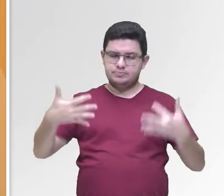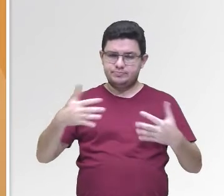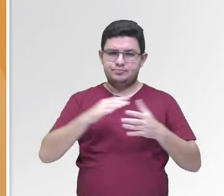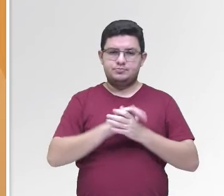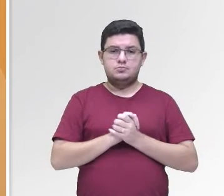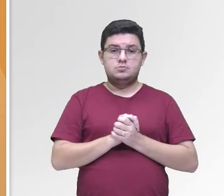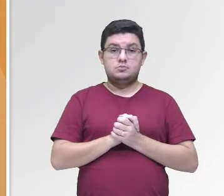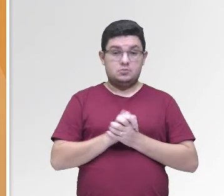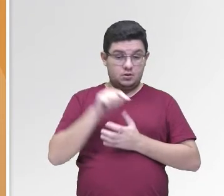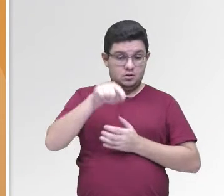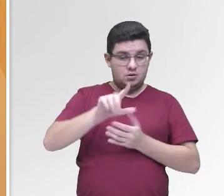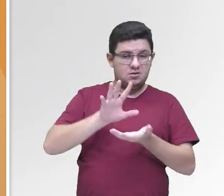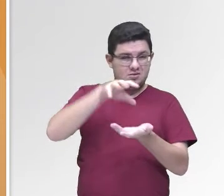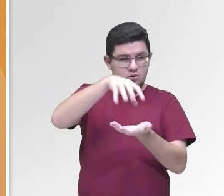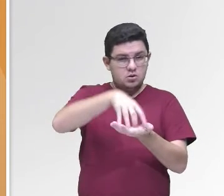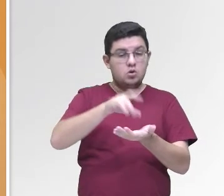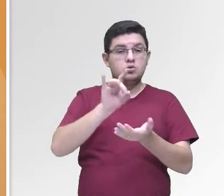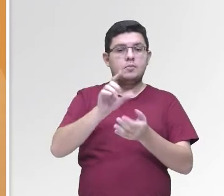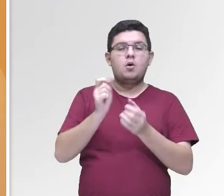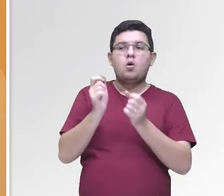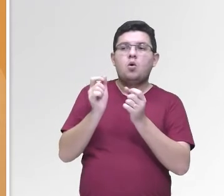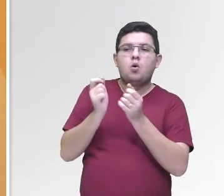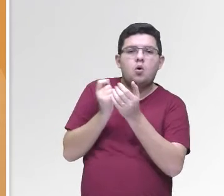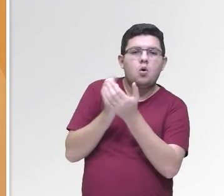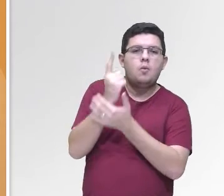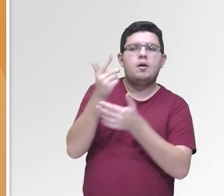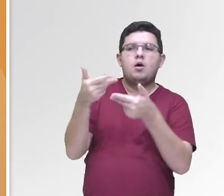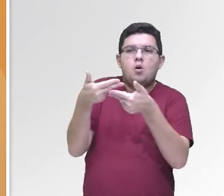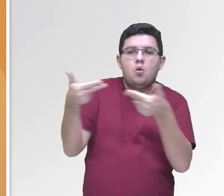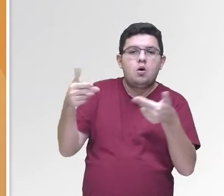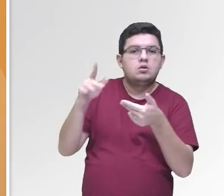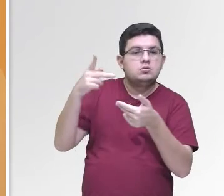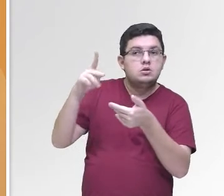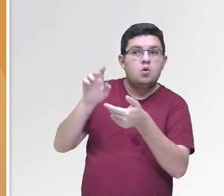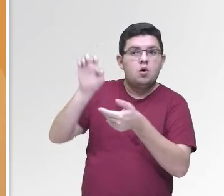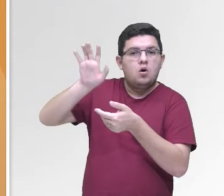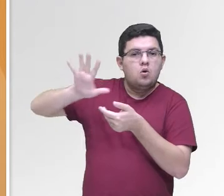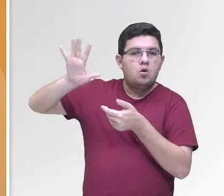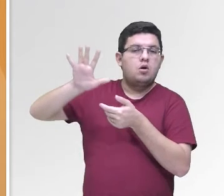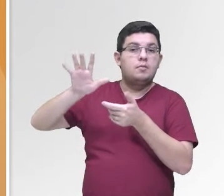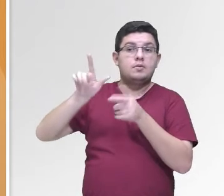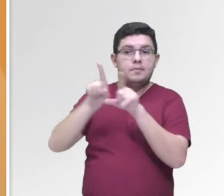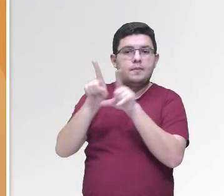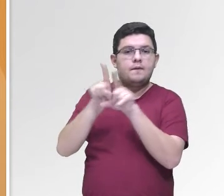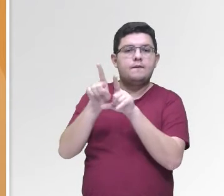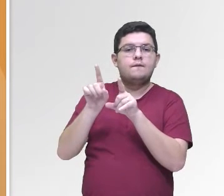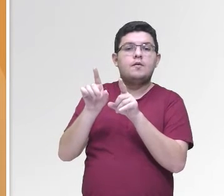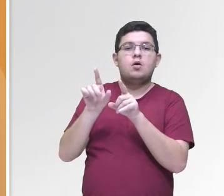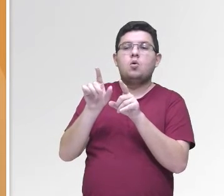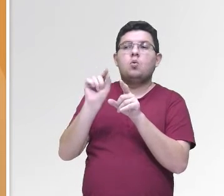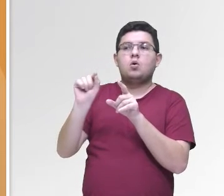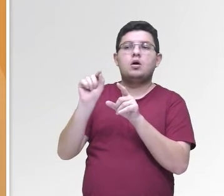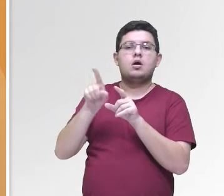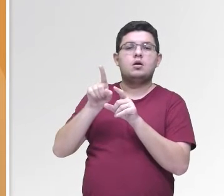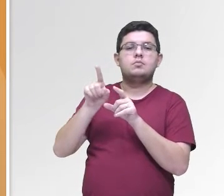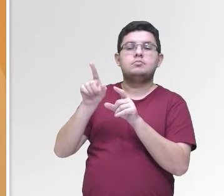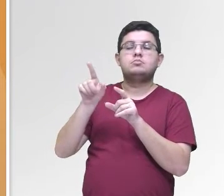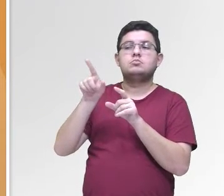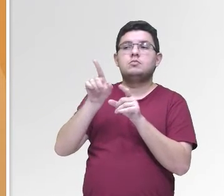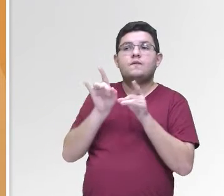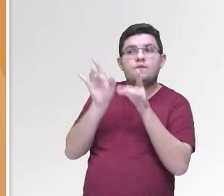só poderia comprar, né, produtos das metrópoles. Nada mais fora